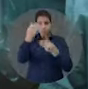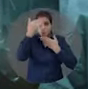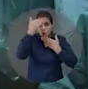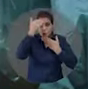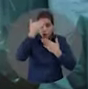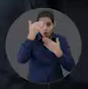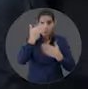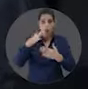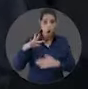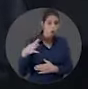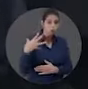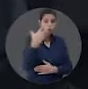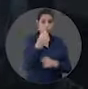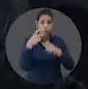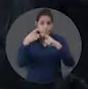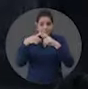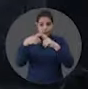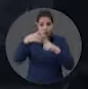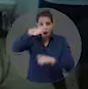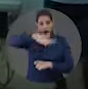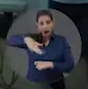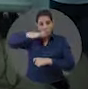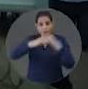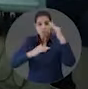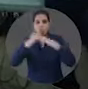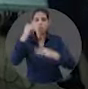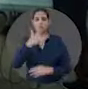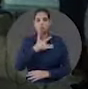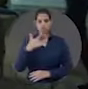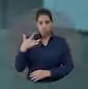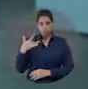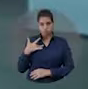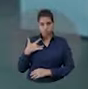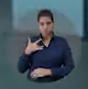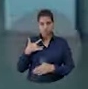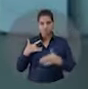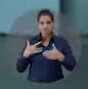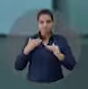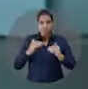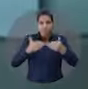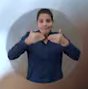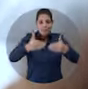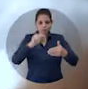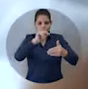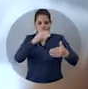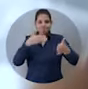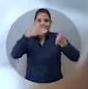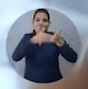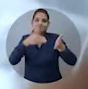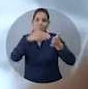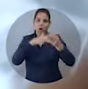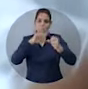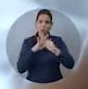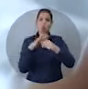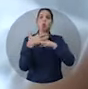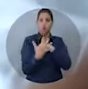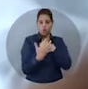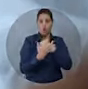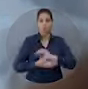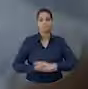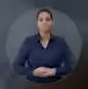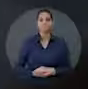Parabéns e muito obrigado a todos os médicos e profissionais de saúde que estão na linha de frente no combate ao novo